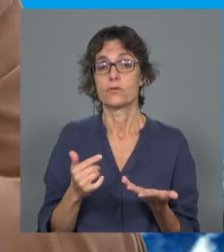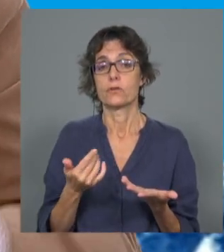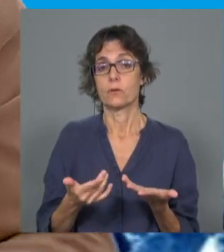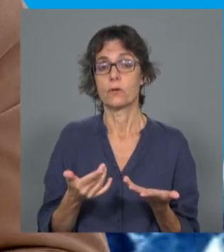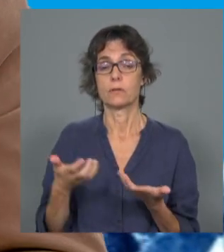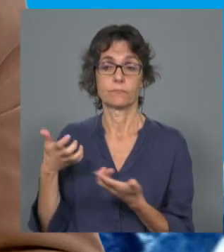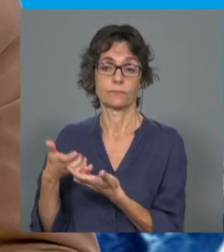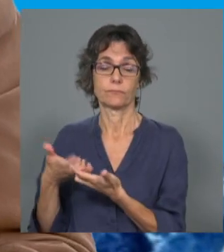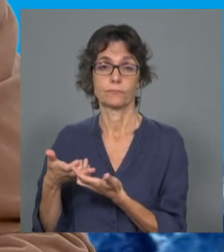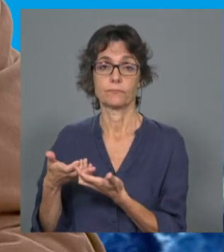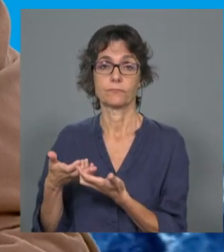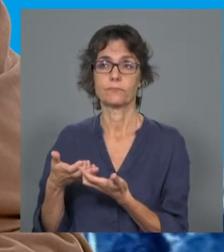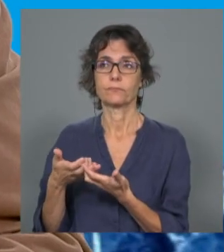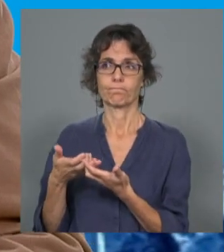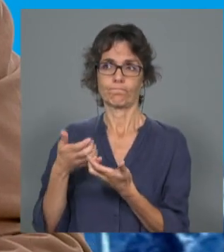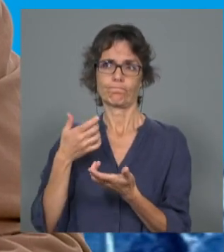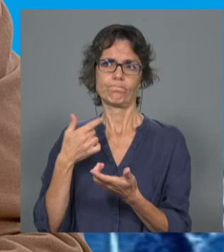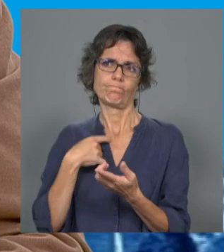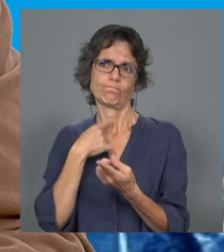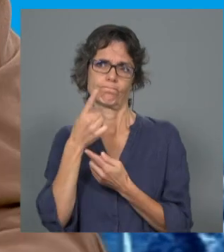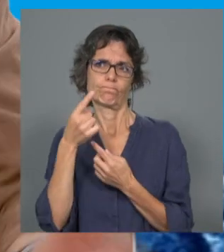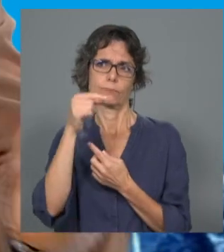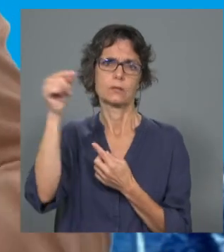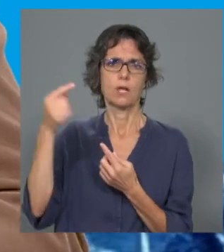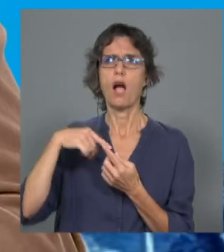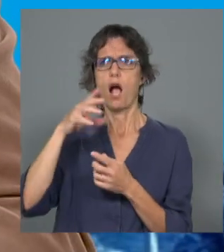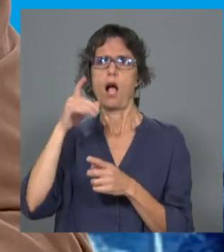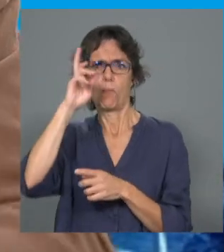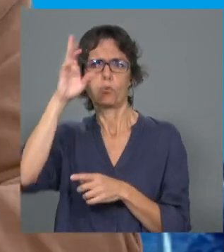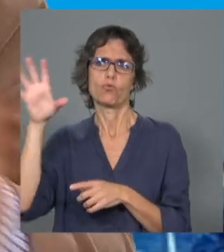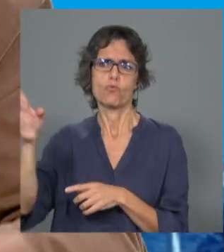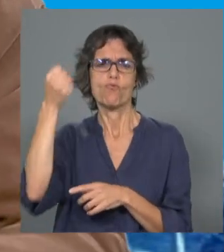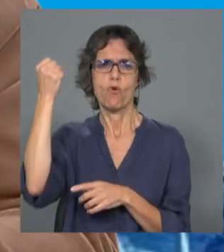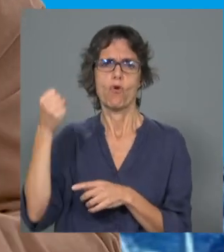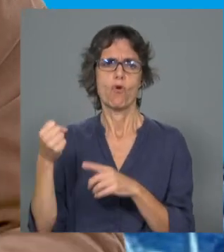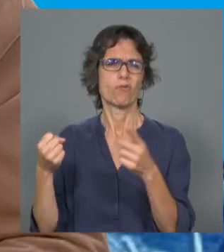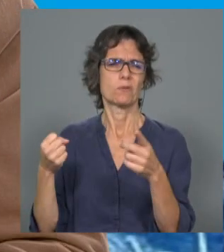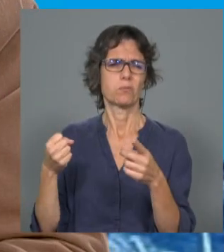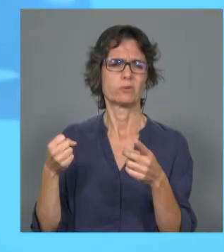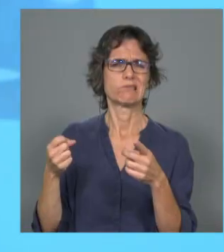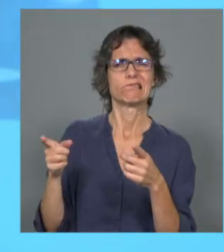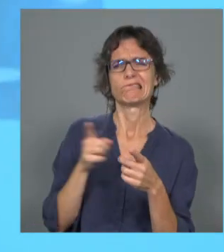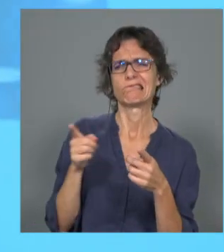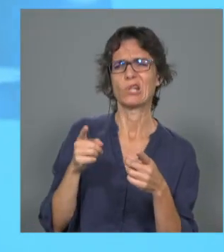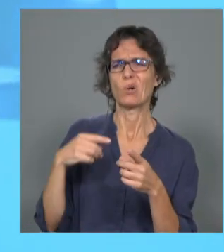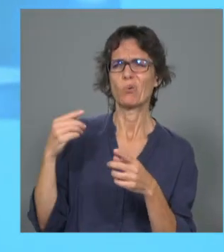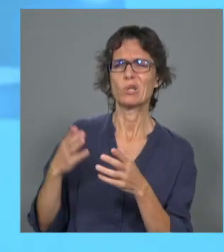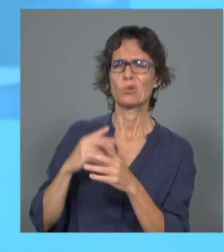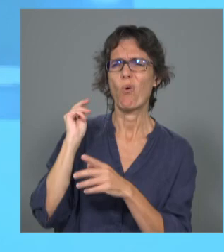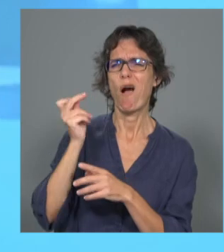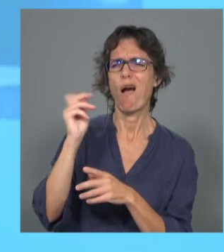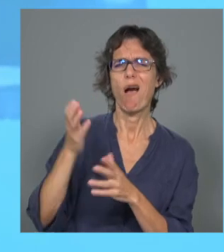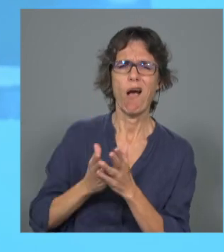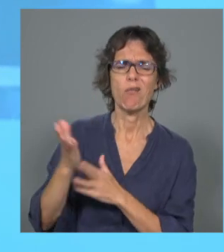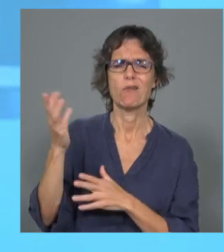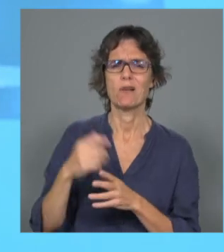a Rússia ganha logo, ou então, depois passaram pelo 80, isto é para sempre, essa é uma guerra de muitos anos, que é outra maneira de dizer que não